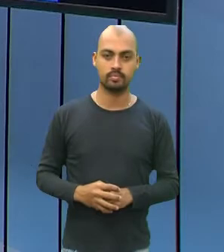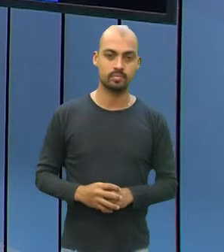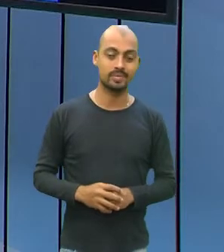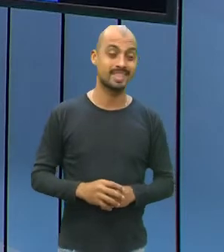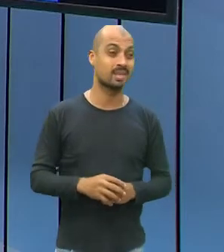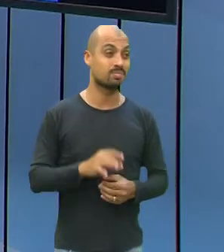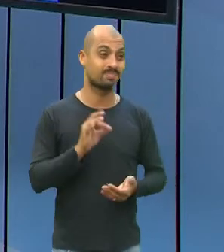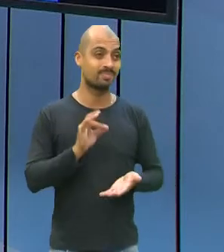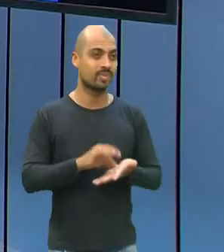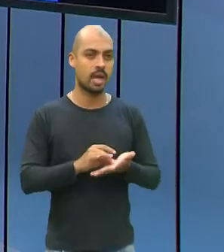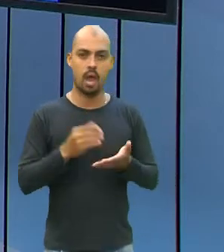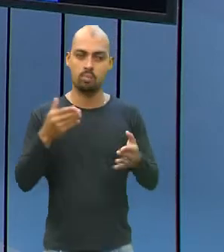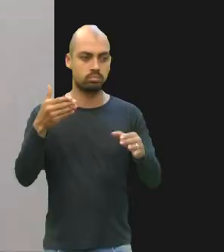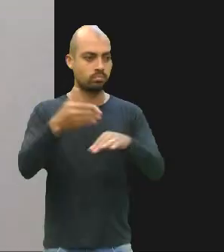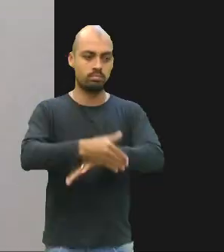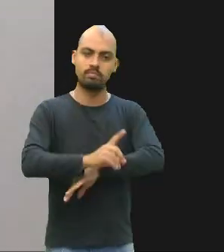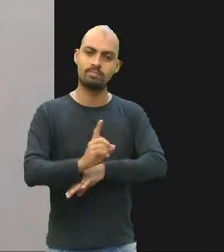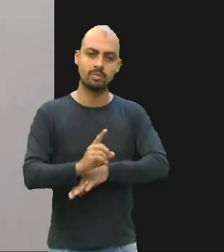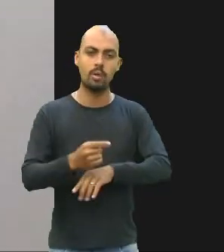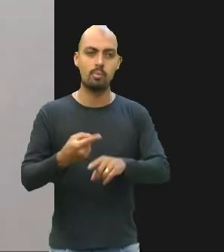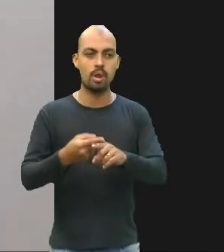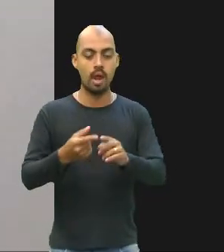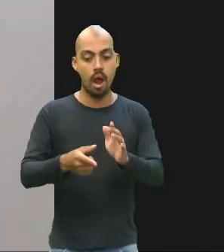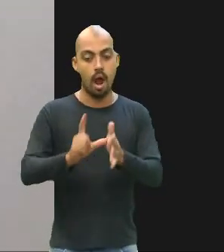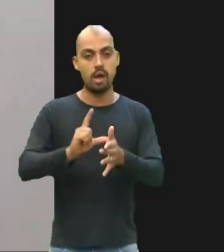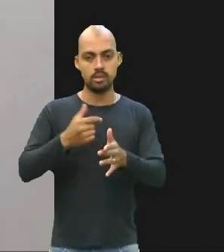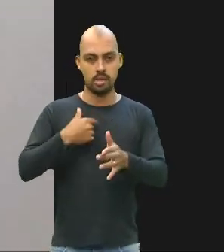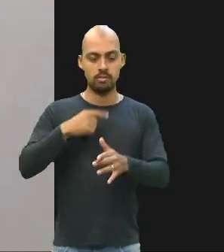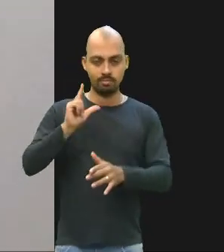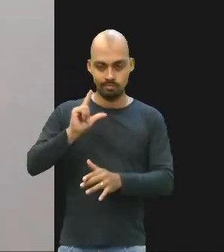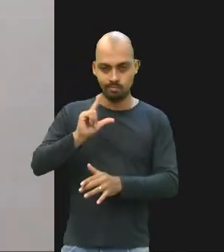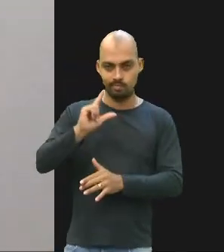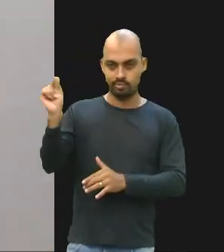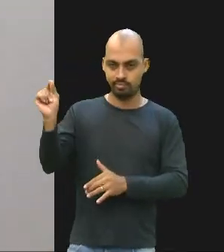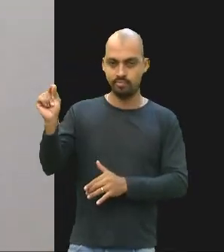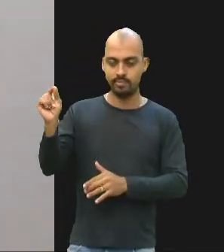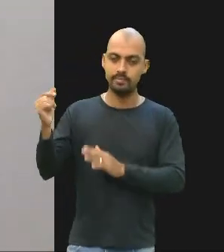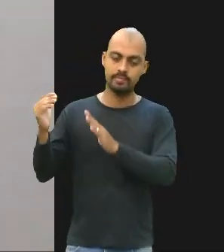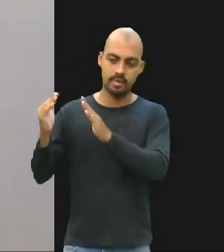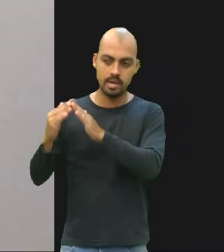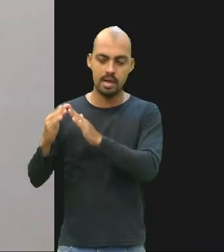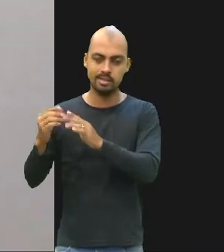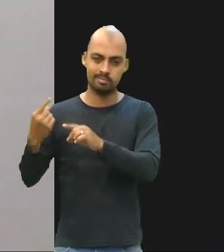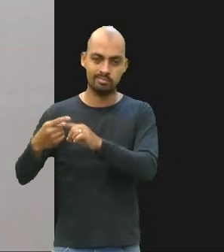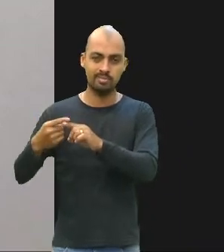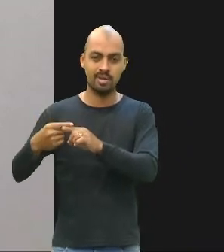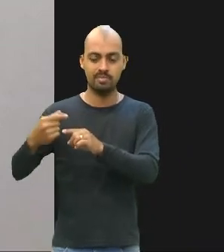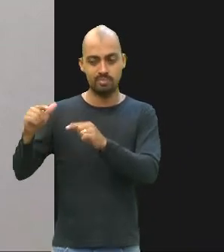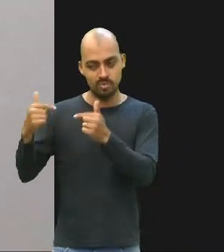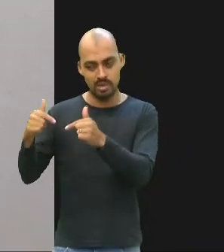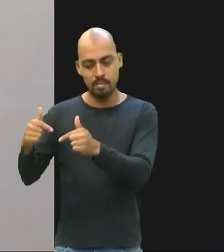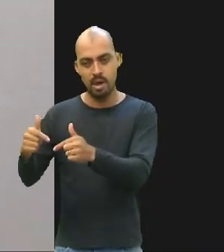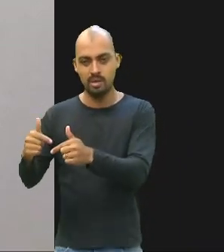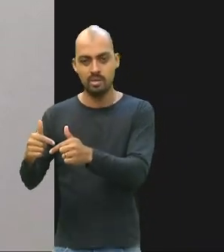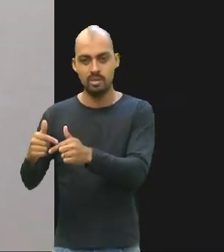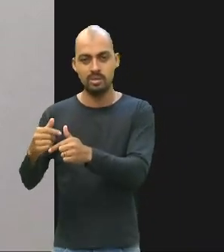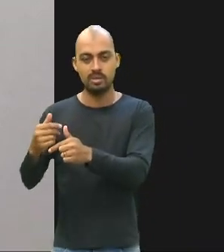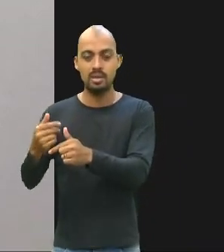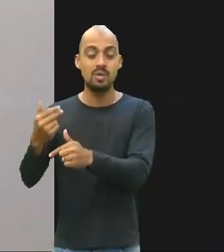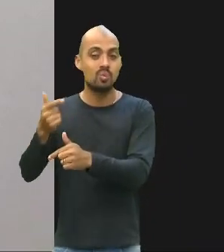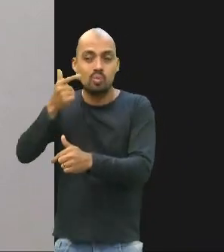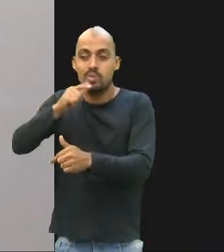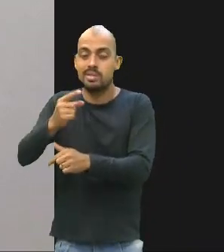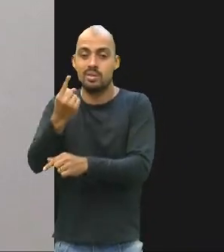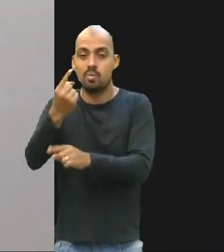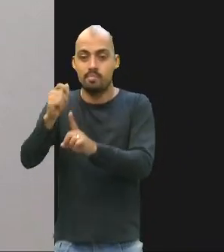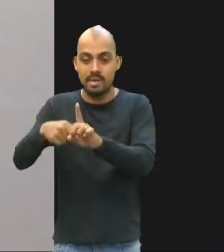Na verdade, eu não cheguei a participar porque eu acabei vindo antes, devido à minha rotina no hospital, eu não consegui ficar mais de um